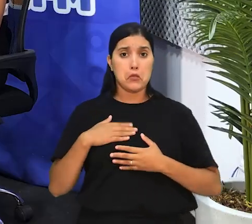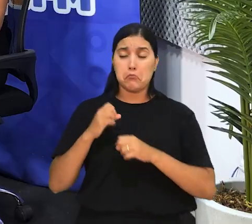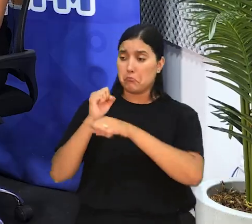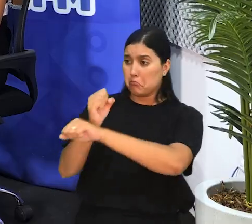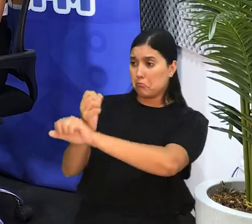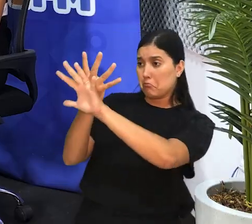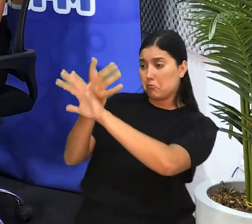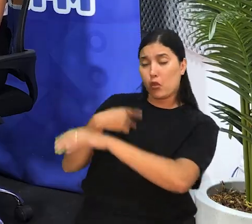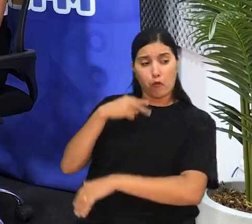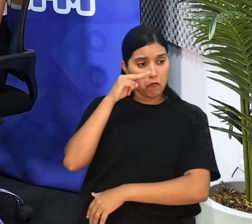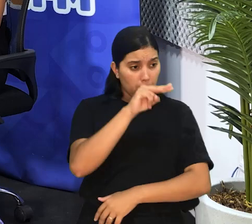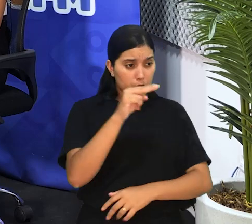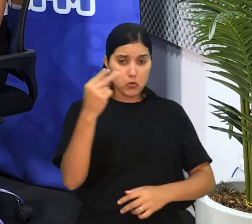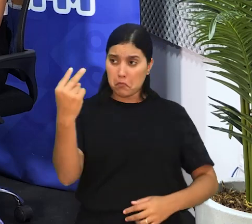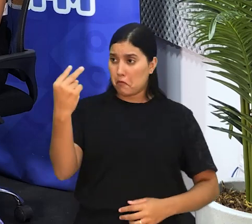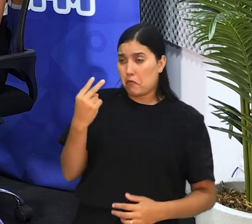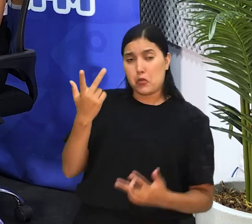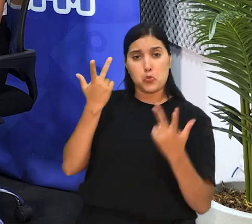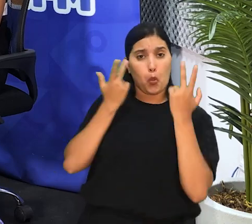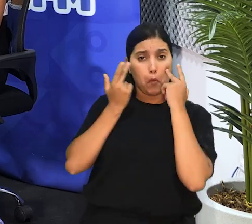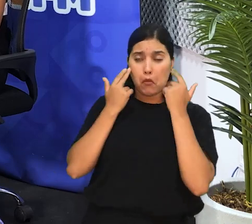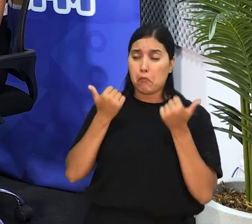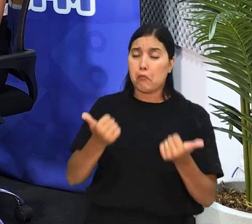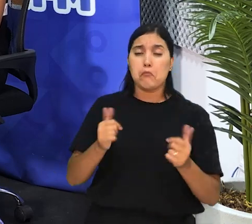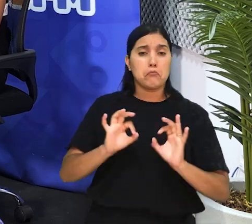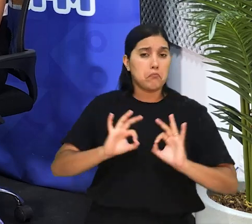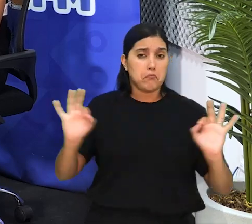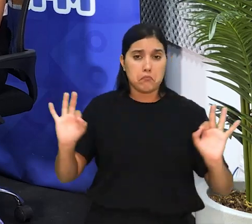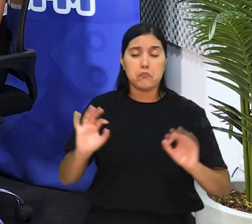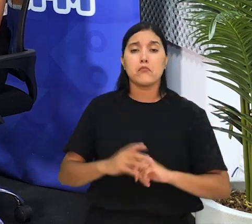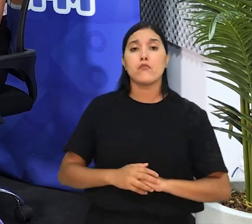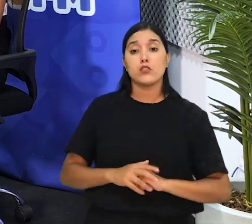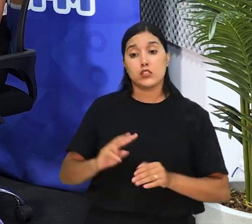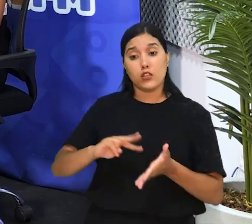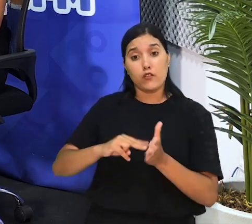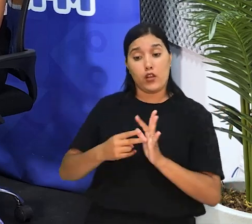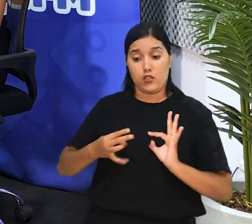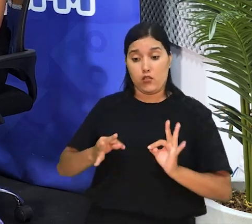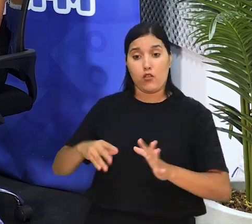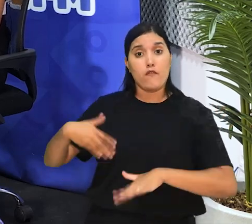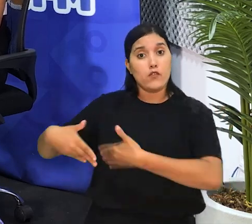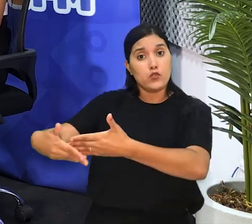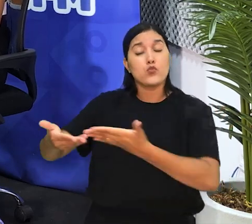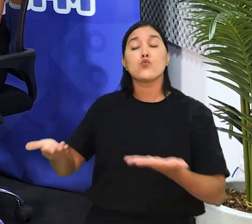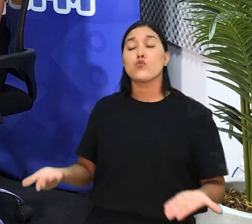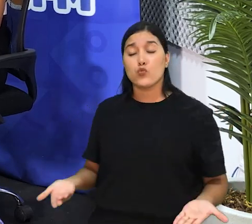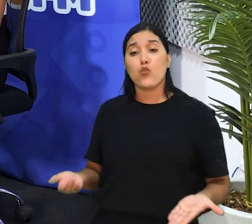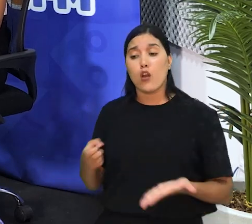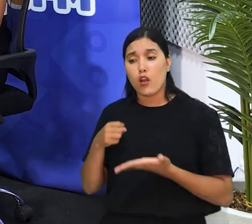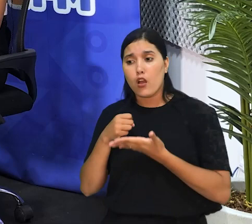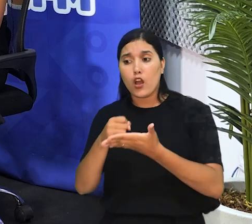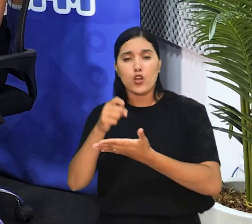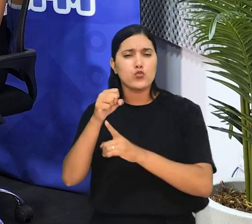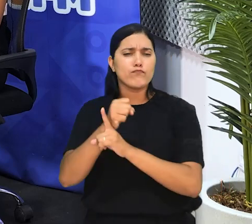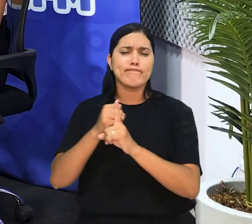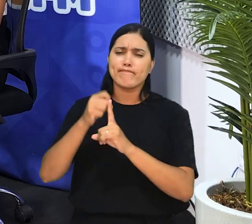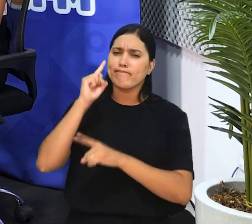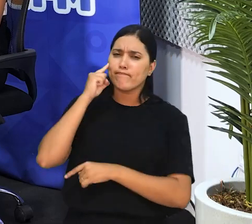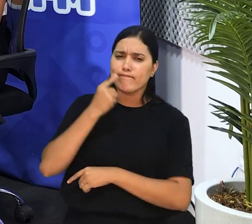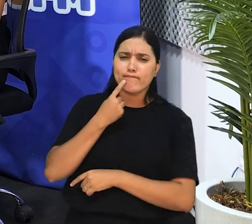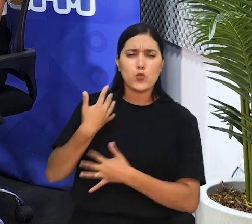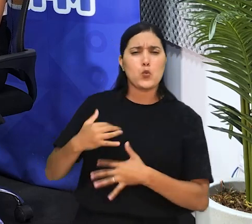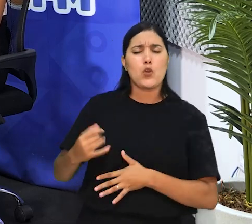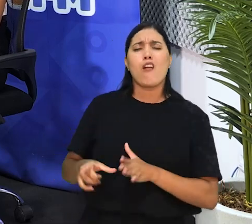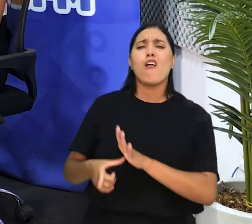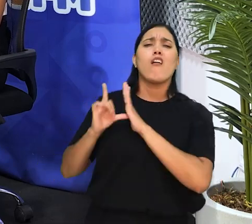né? Eu tô falando aqui, ele tá ouvindo ali, então tudo certo. E mais um avanço na tecnologia, né? Que para a sociedade surda foi de